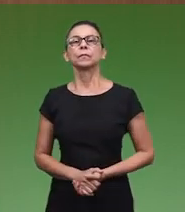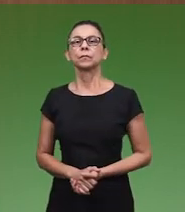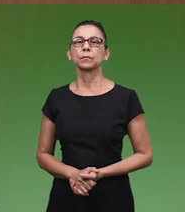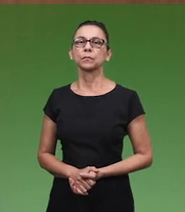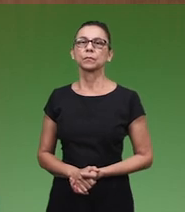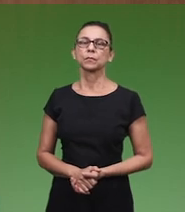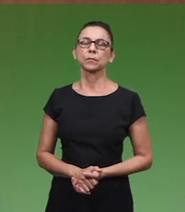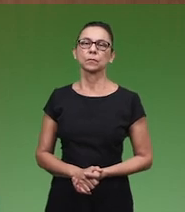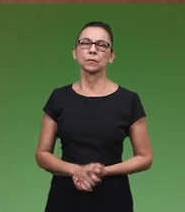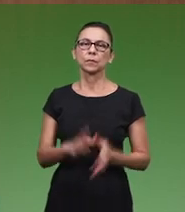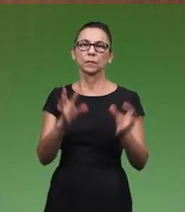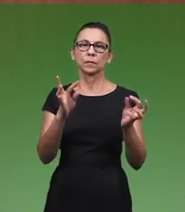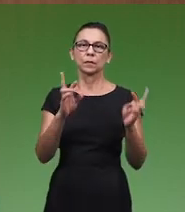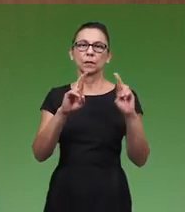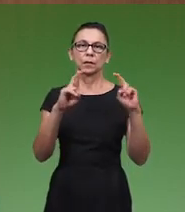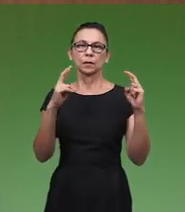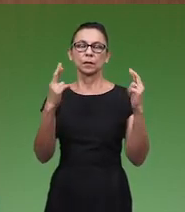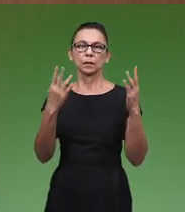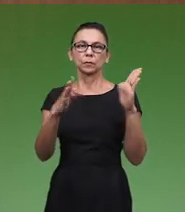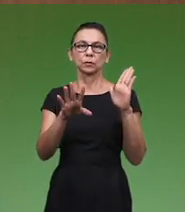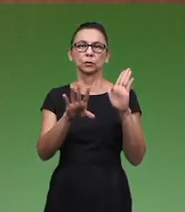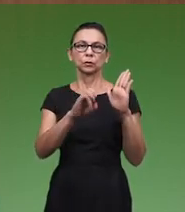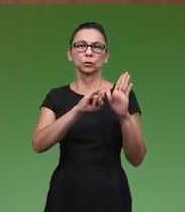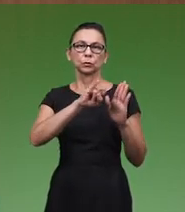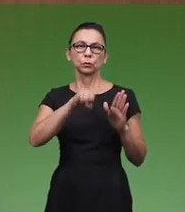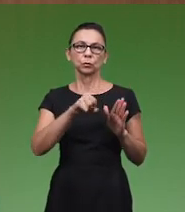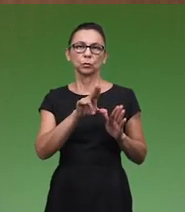tribo de Judá venceu esse rei,